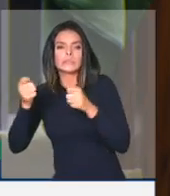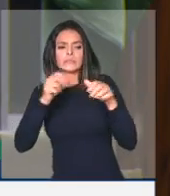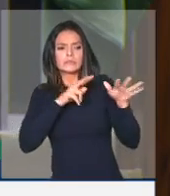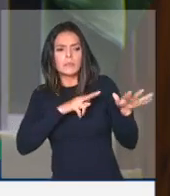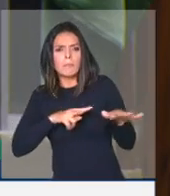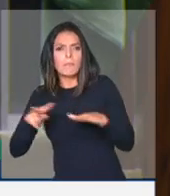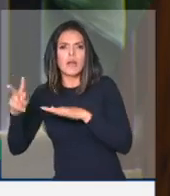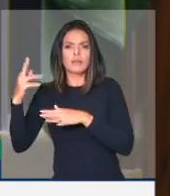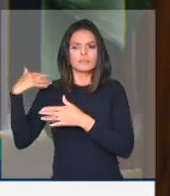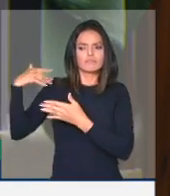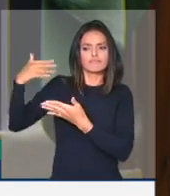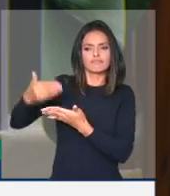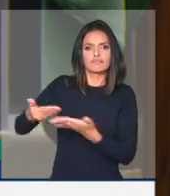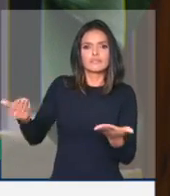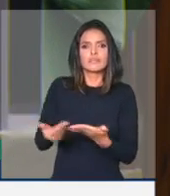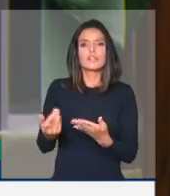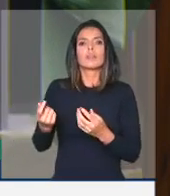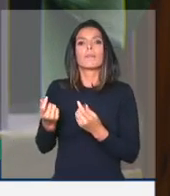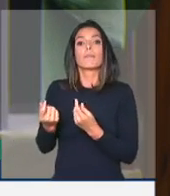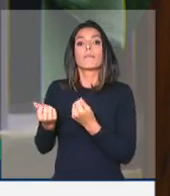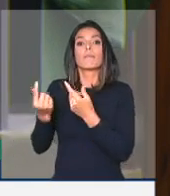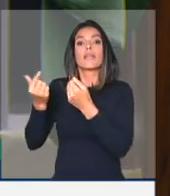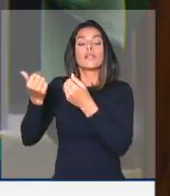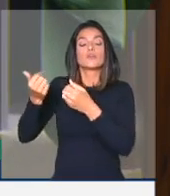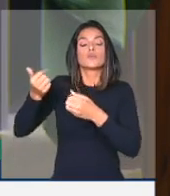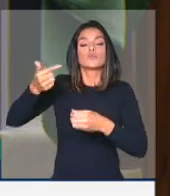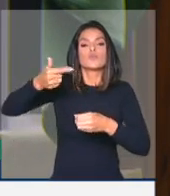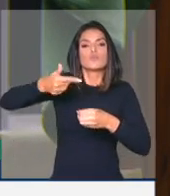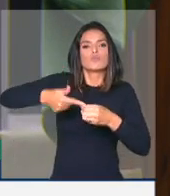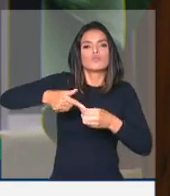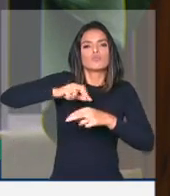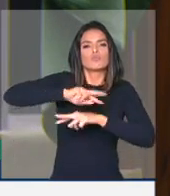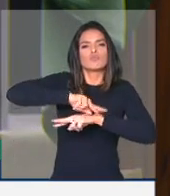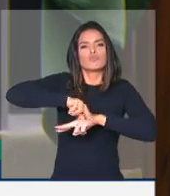relacionado ao preço dos combustíveis no país.